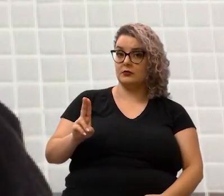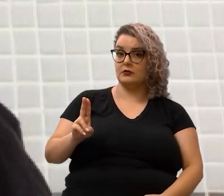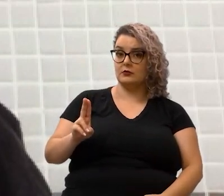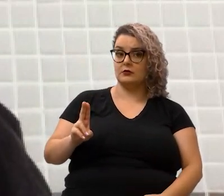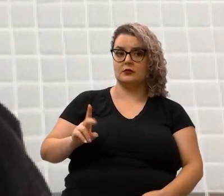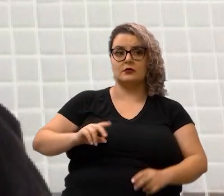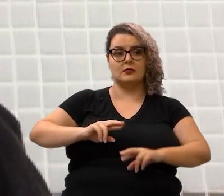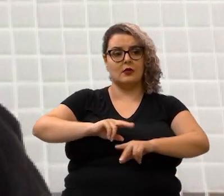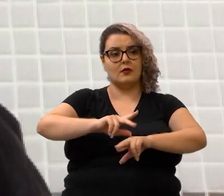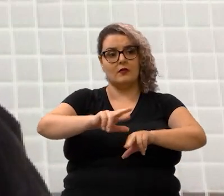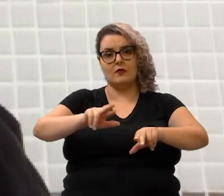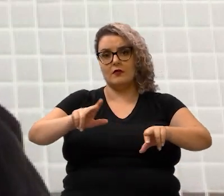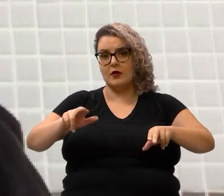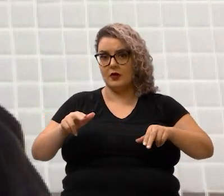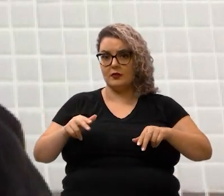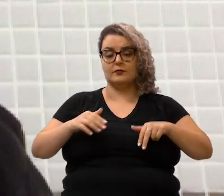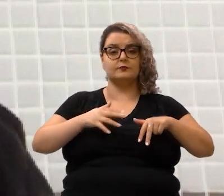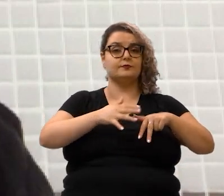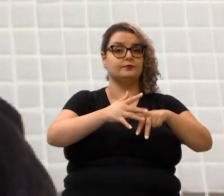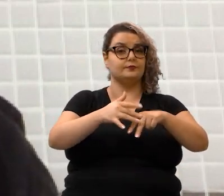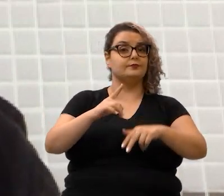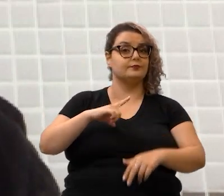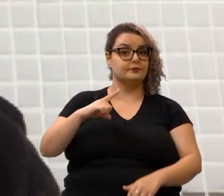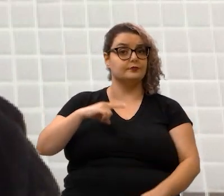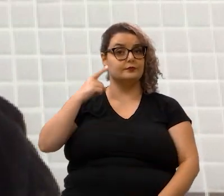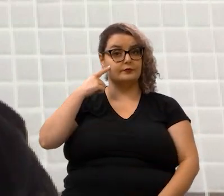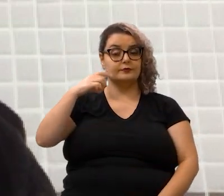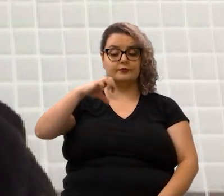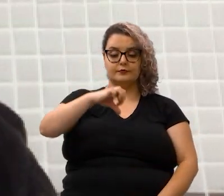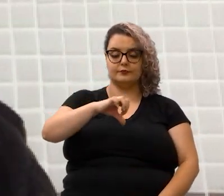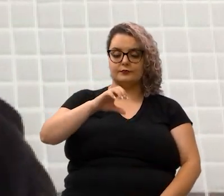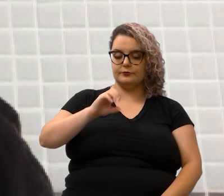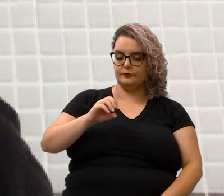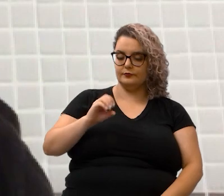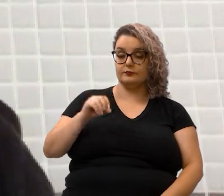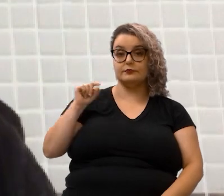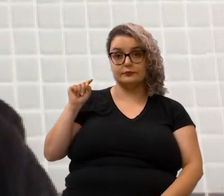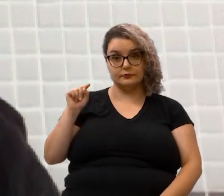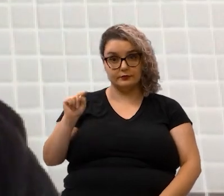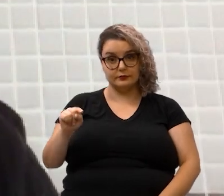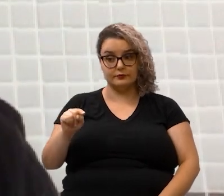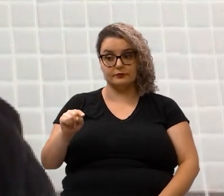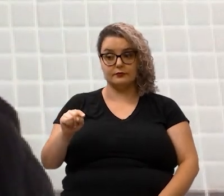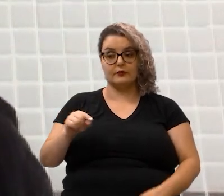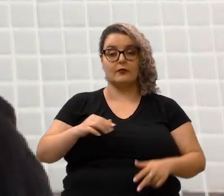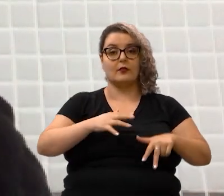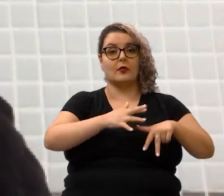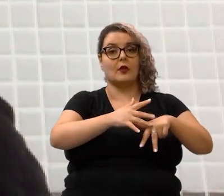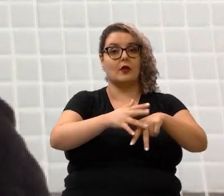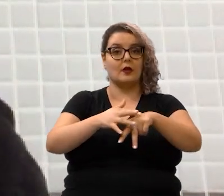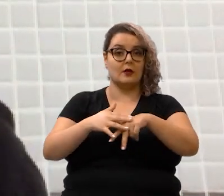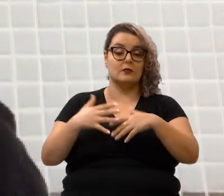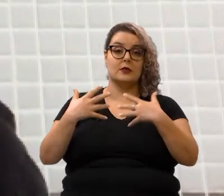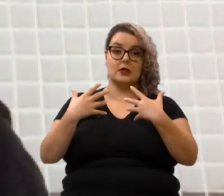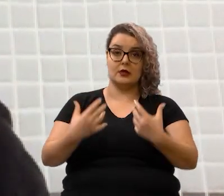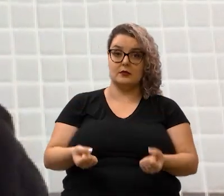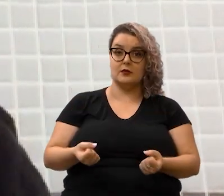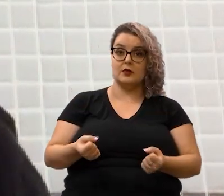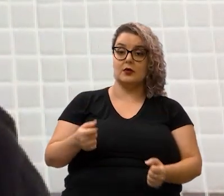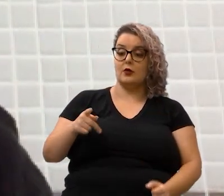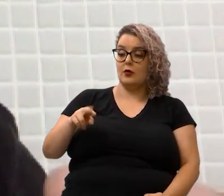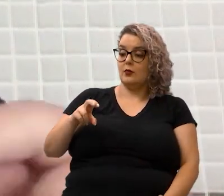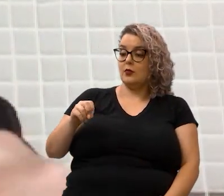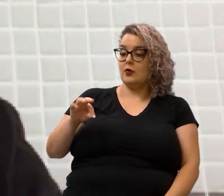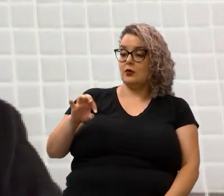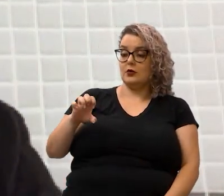em milhares de pacientes. Para você ter uma ideia, 900 mil pacientes receberam essa prótese no